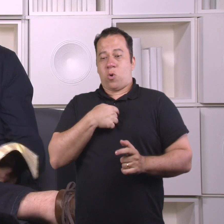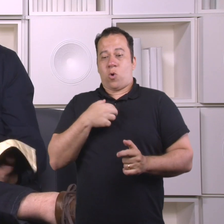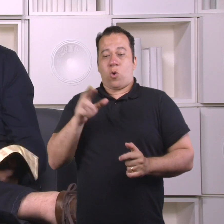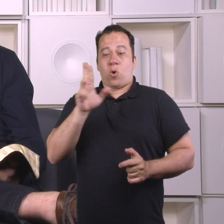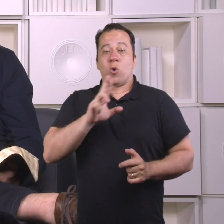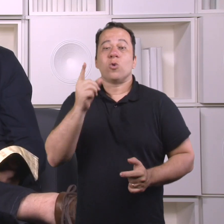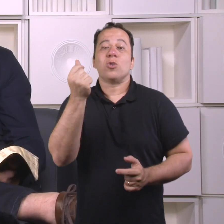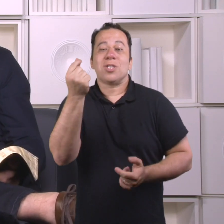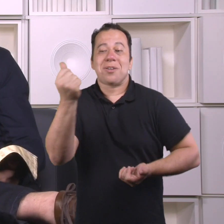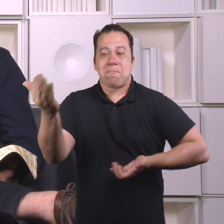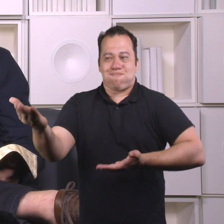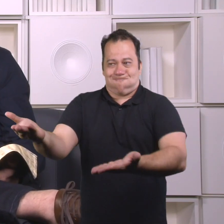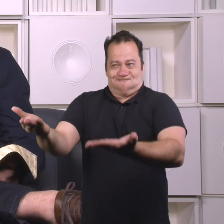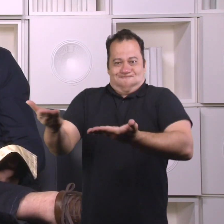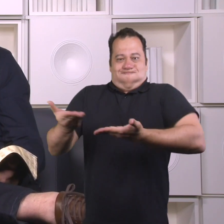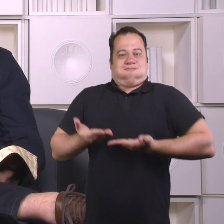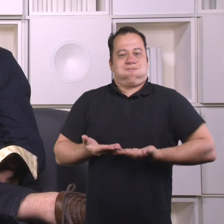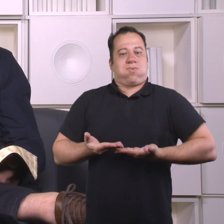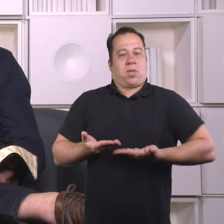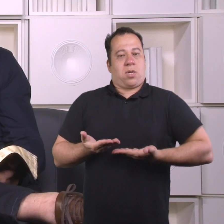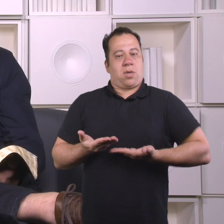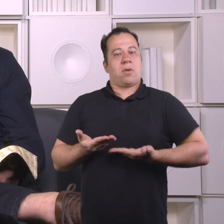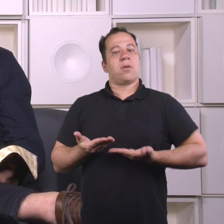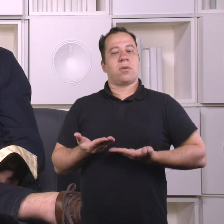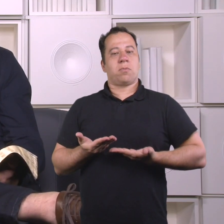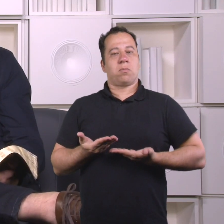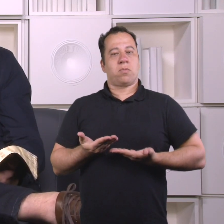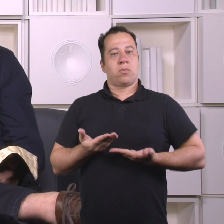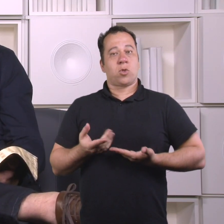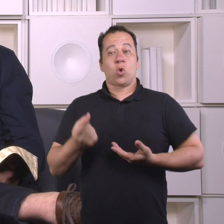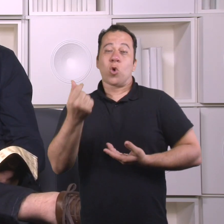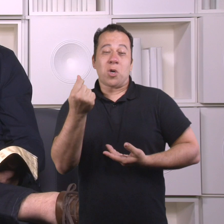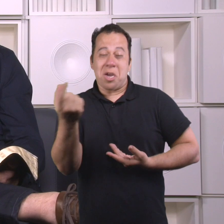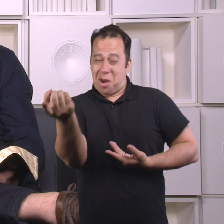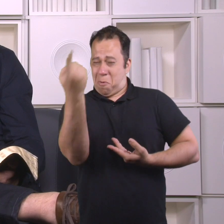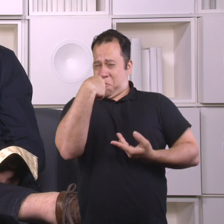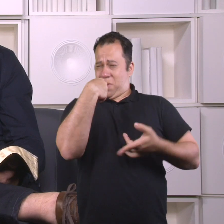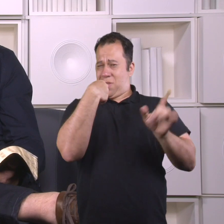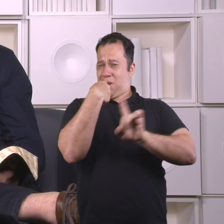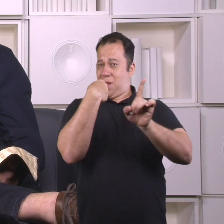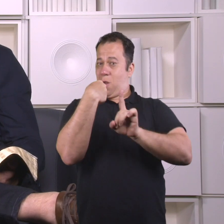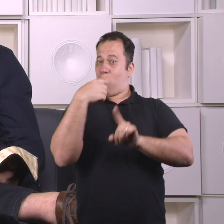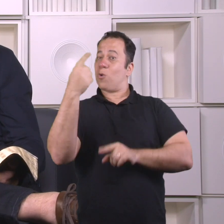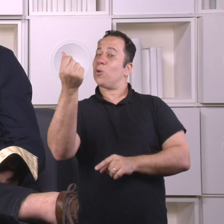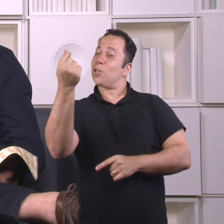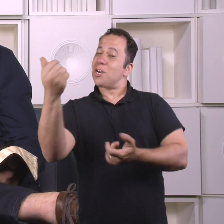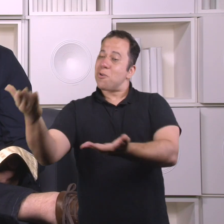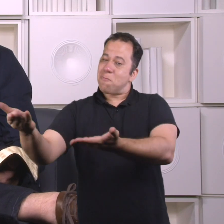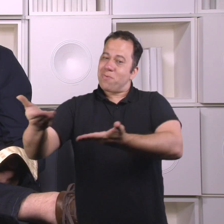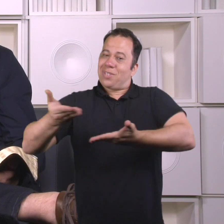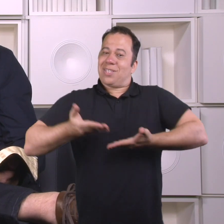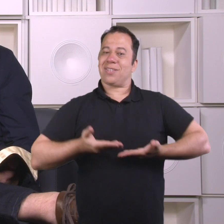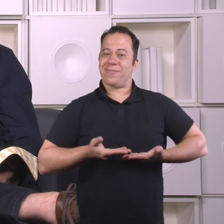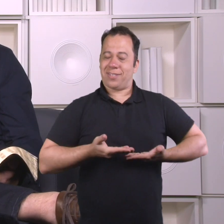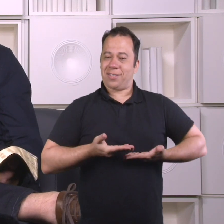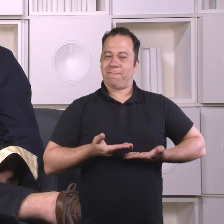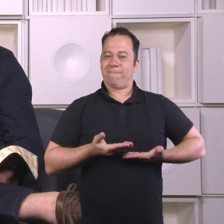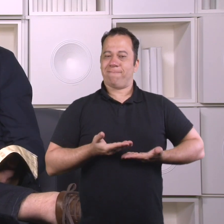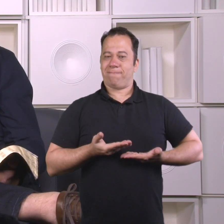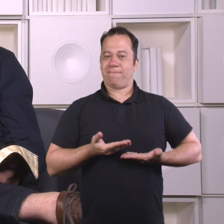Como é que a gente mexe com o dinheiro, manuseia o dinheiro, de tal maneira que ele esteja a nosso serviço e não